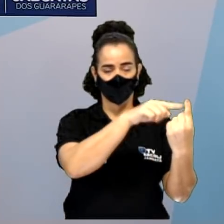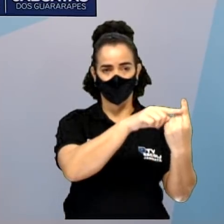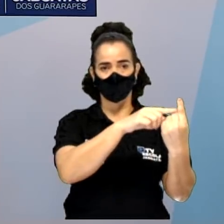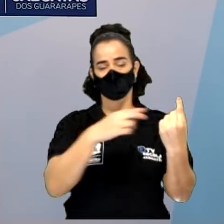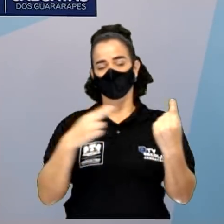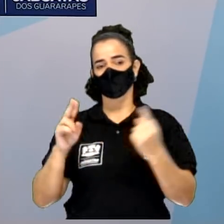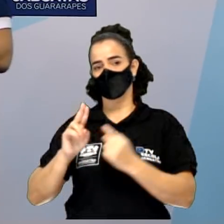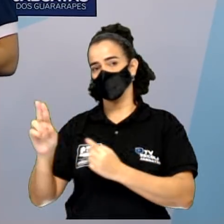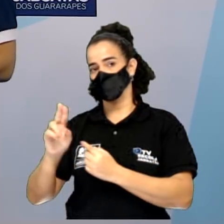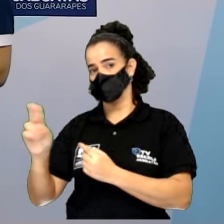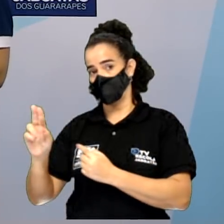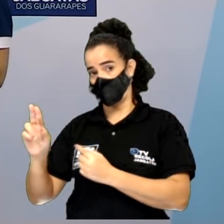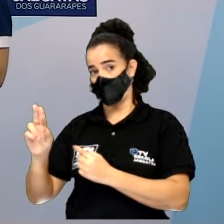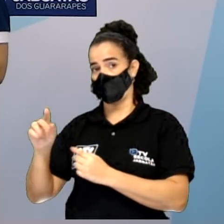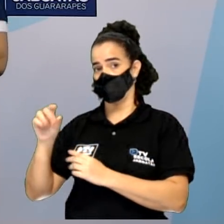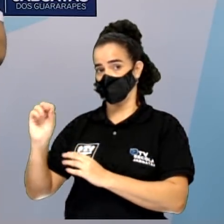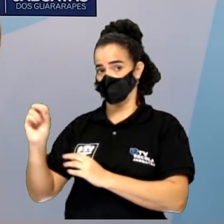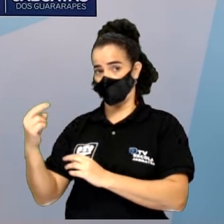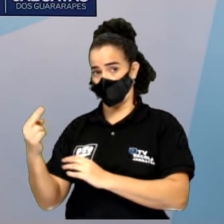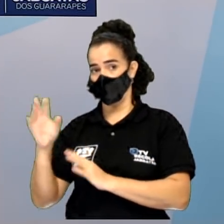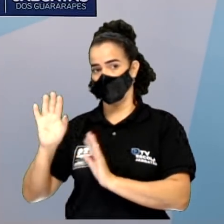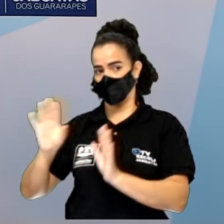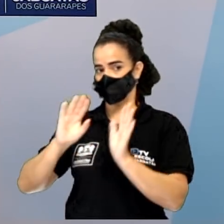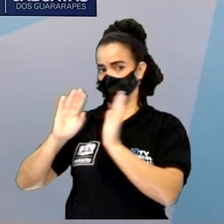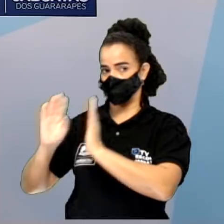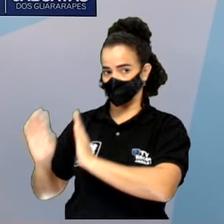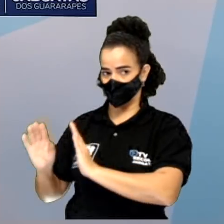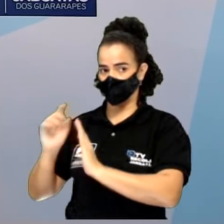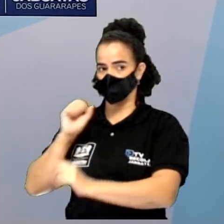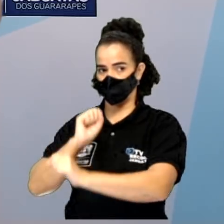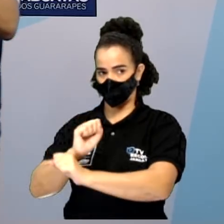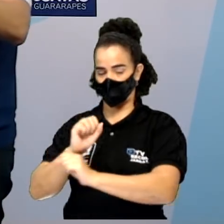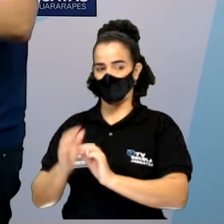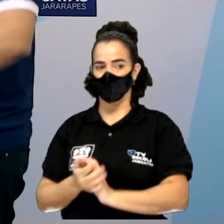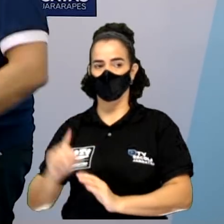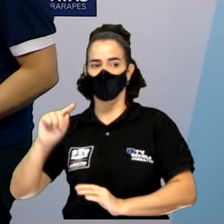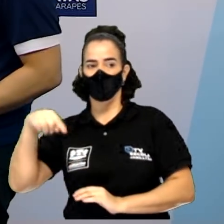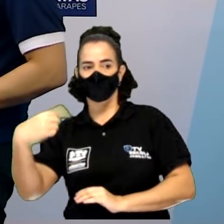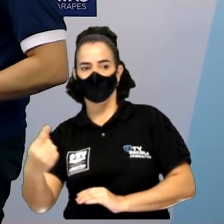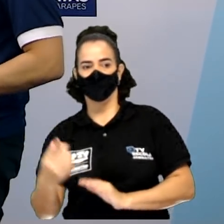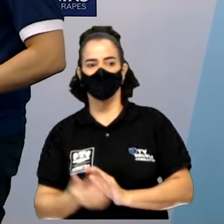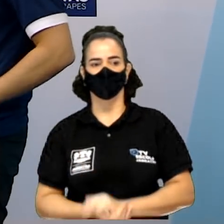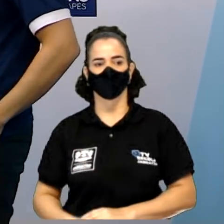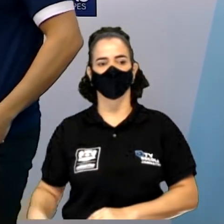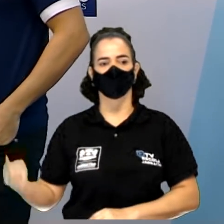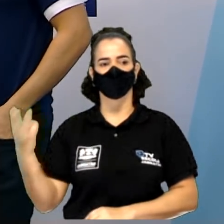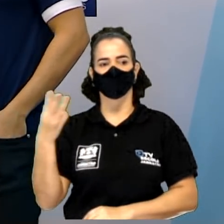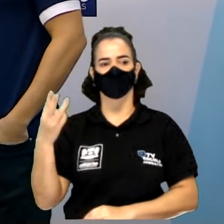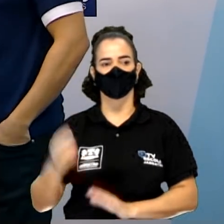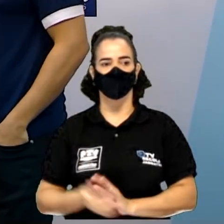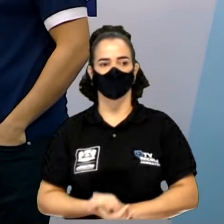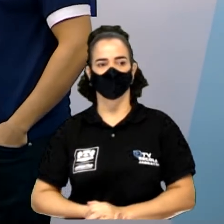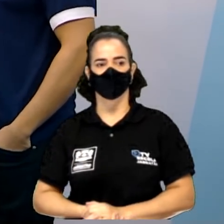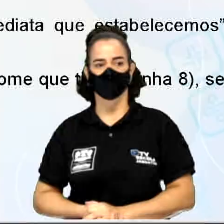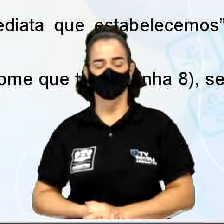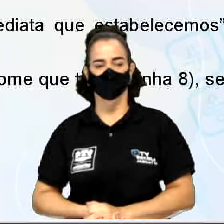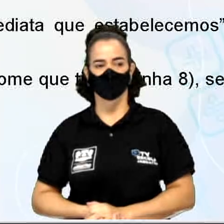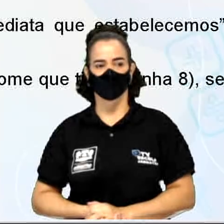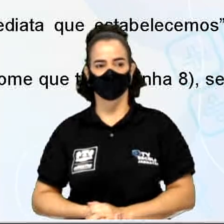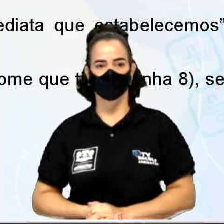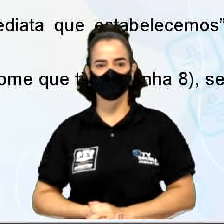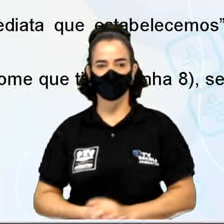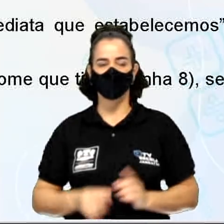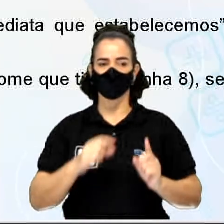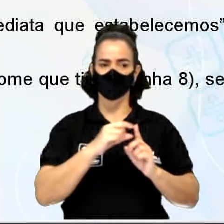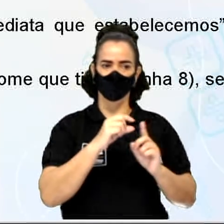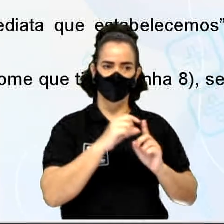nome presente. Então, eu vou deixar esse item 2 aí em aberto, tá bom? Vamos fazer por eliminação. Olha o 3. As expressões mito de